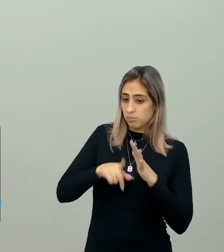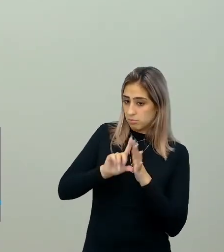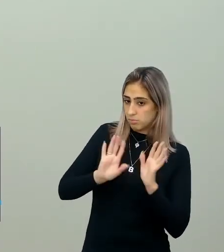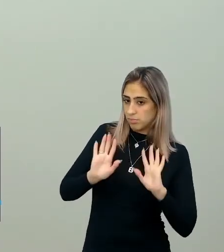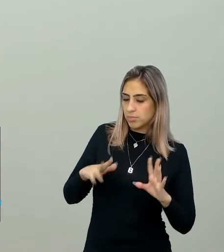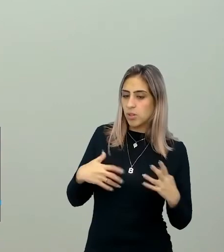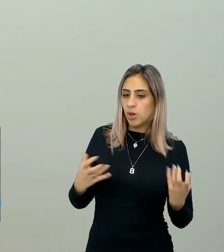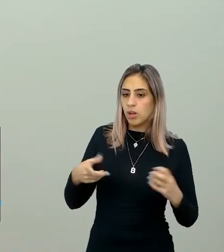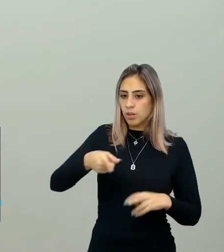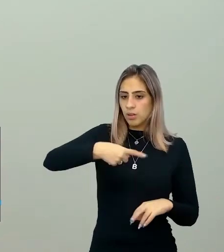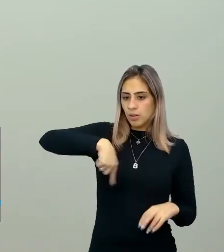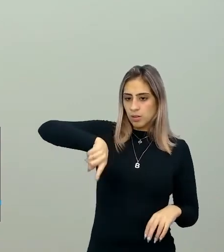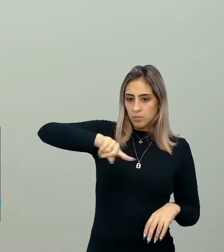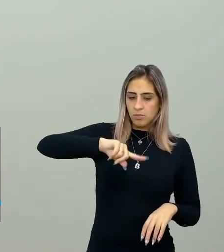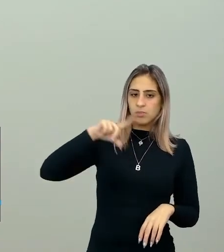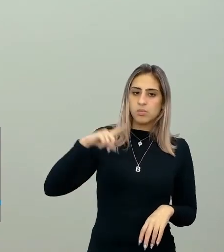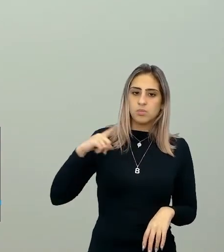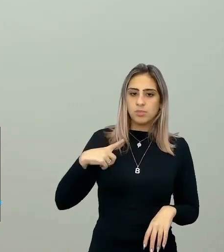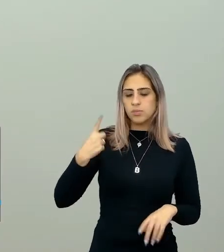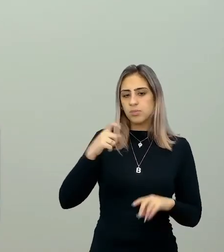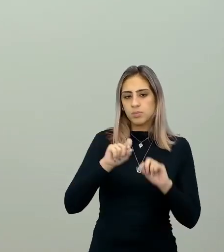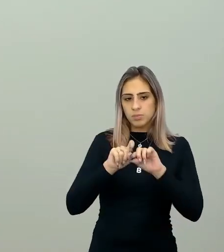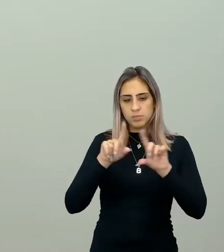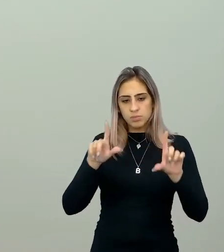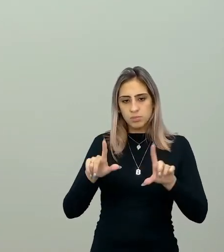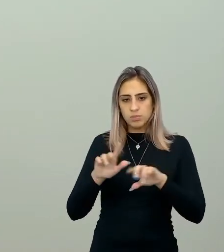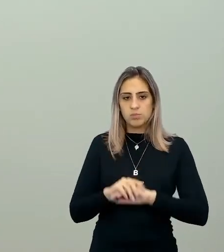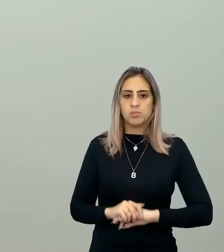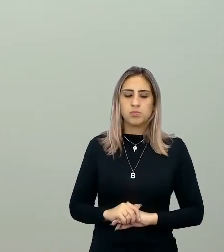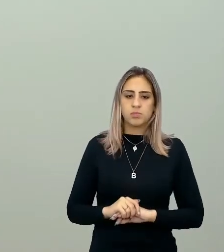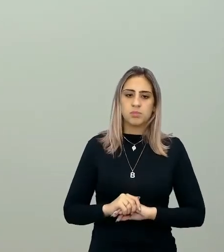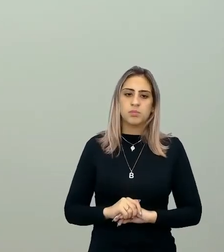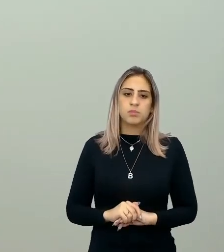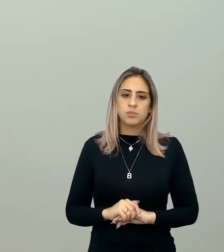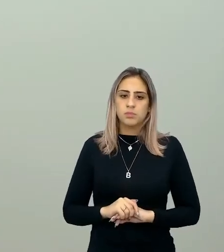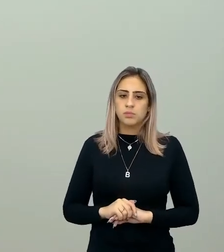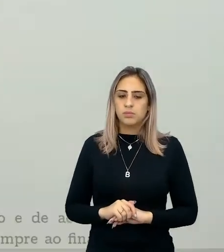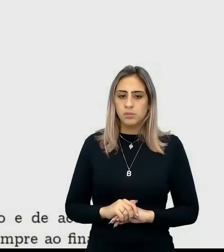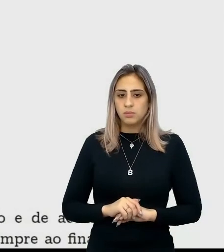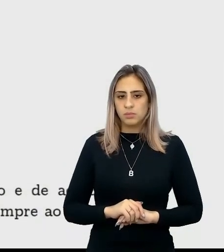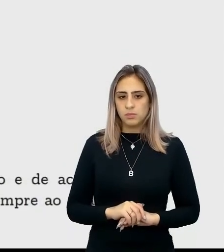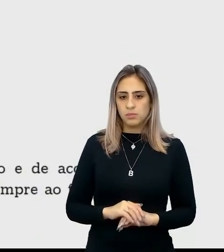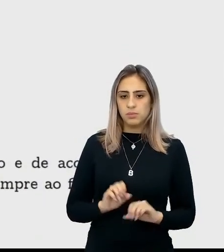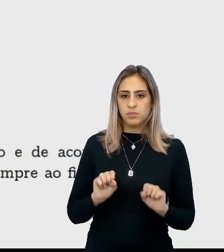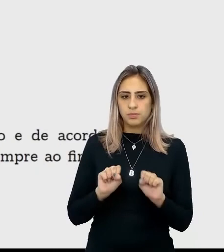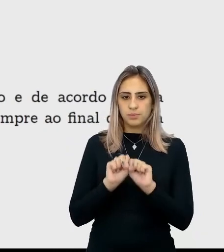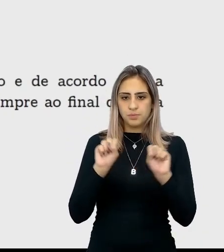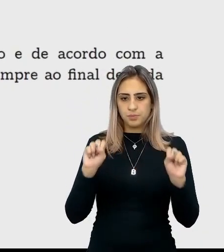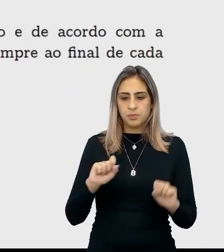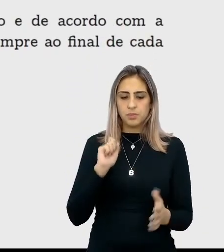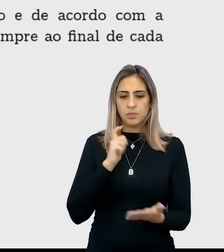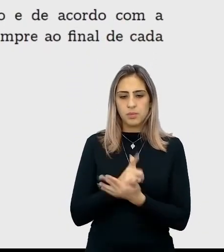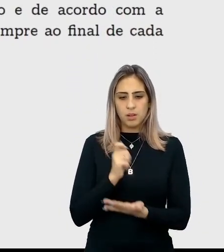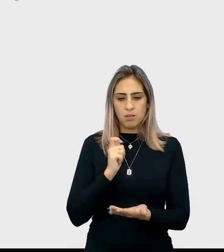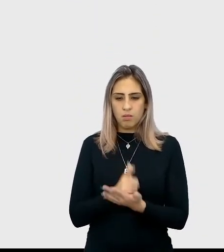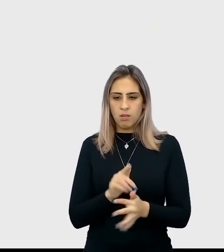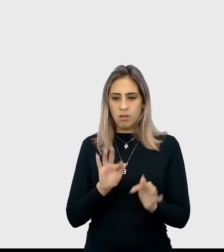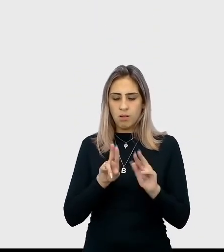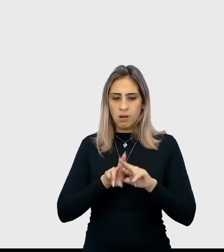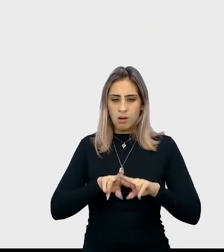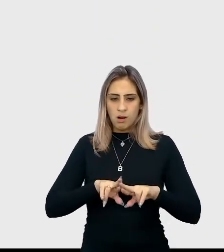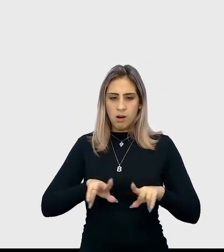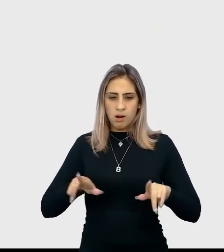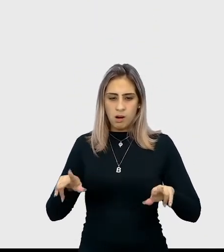disso, eu quero que vocês tenham uma olhadinha no 3, sistema de pagamentos variados.